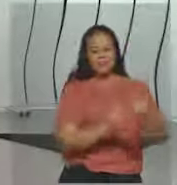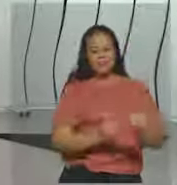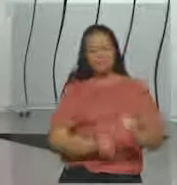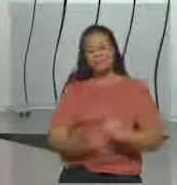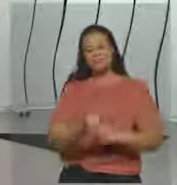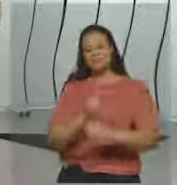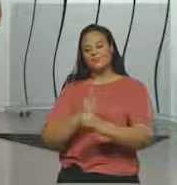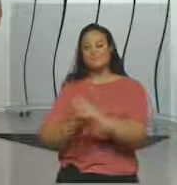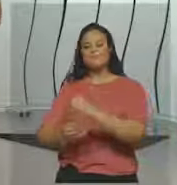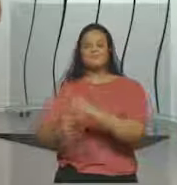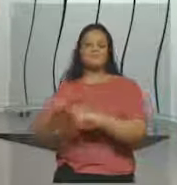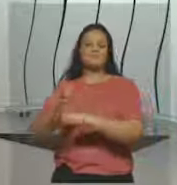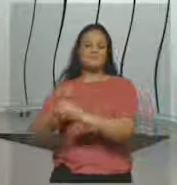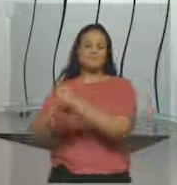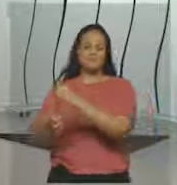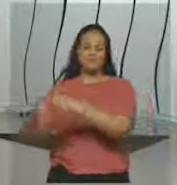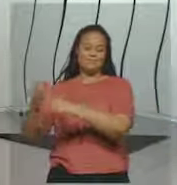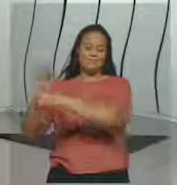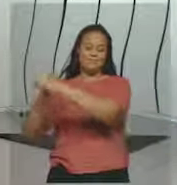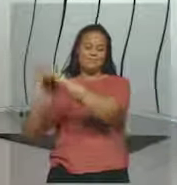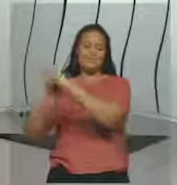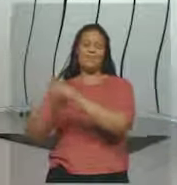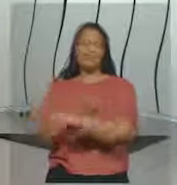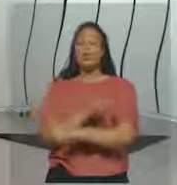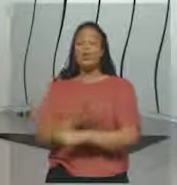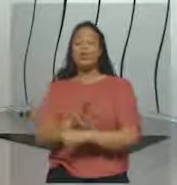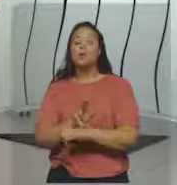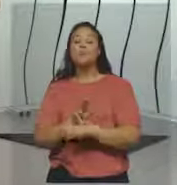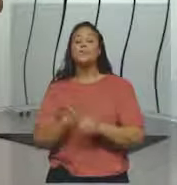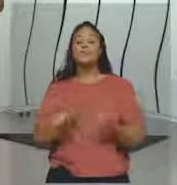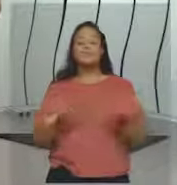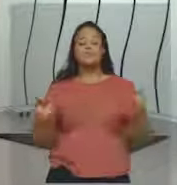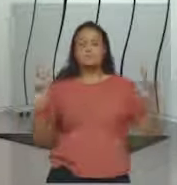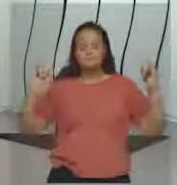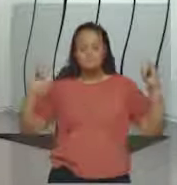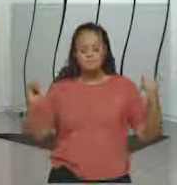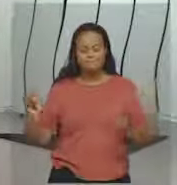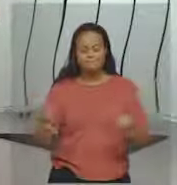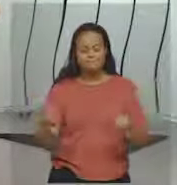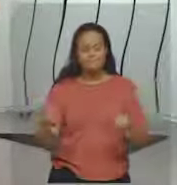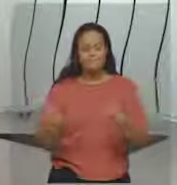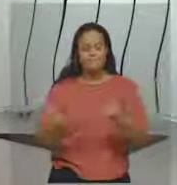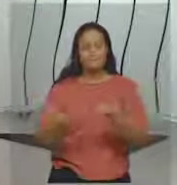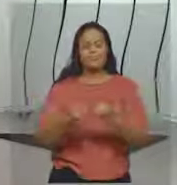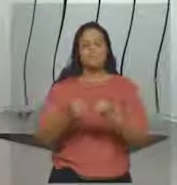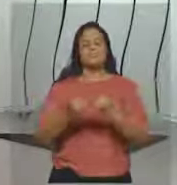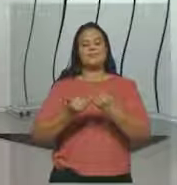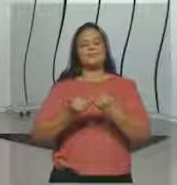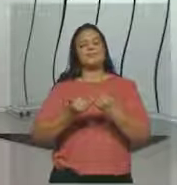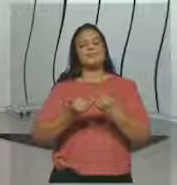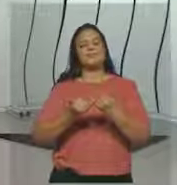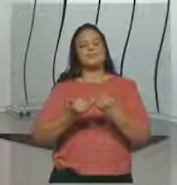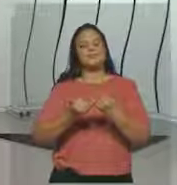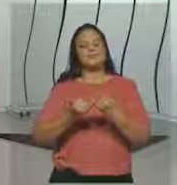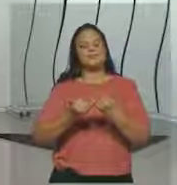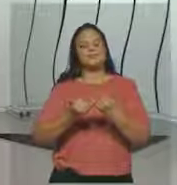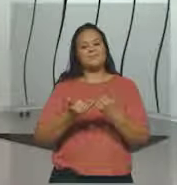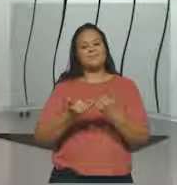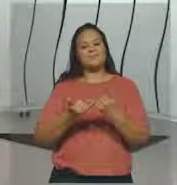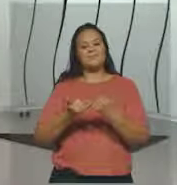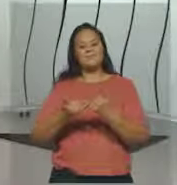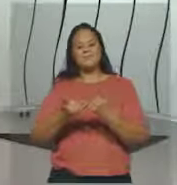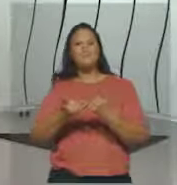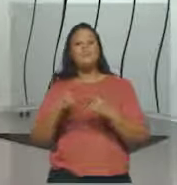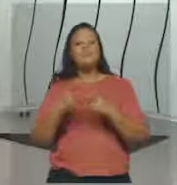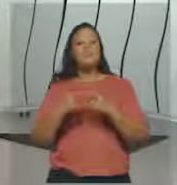esse caminho. Então, a gente fala que isso é um circuito fechado. Ele é fechado porque todos os componentes estão recebendo a